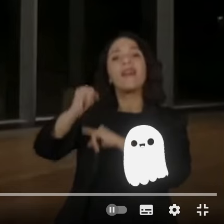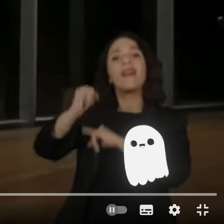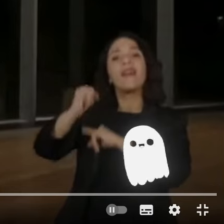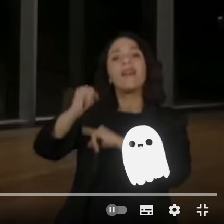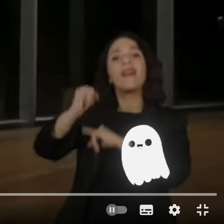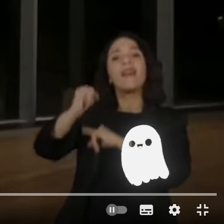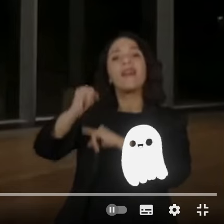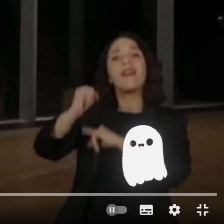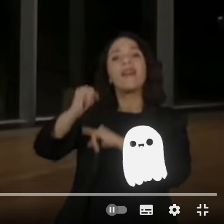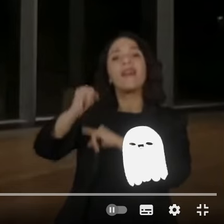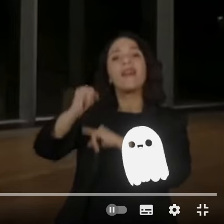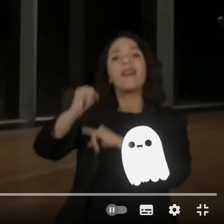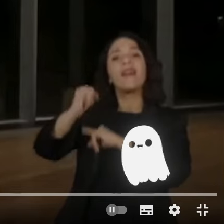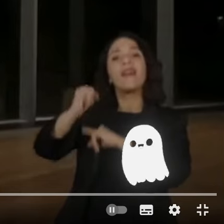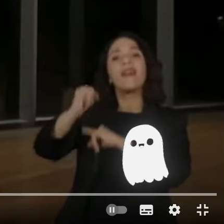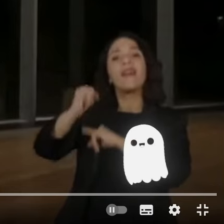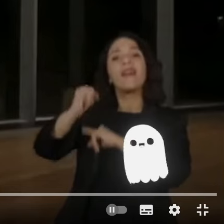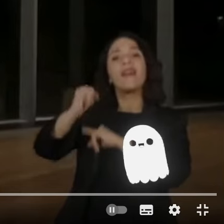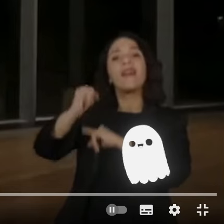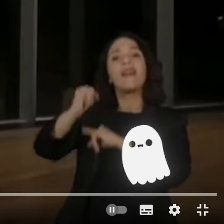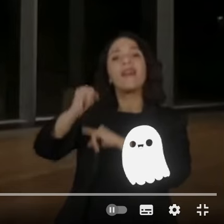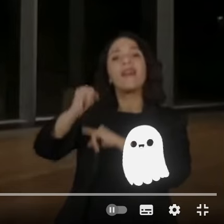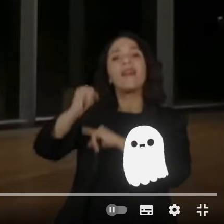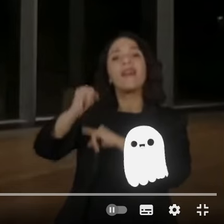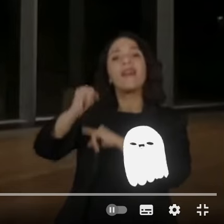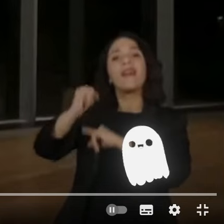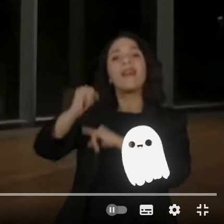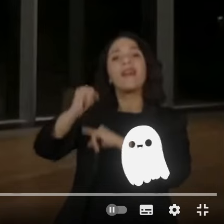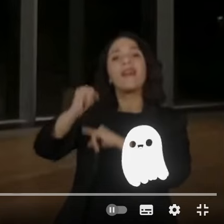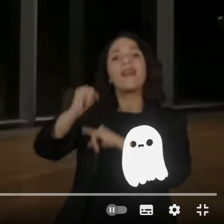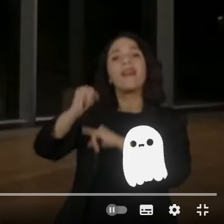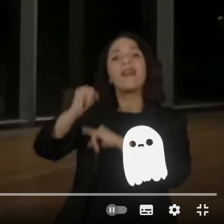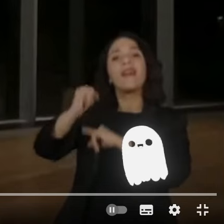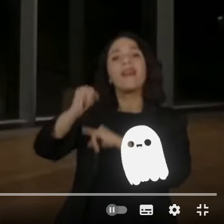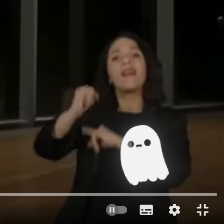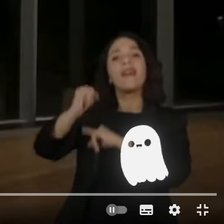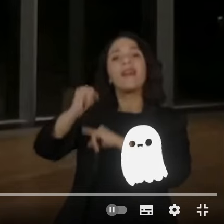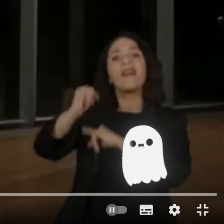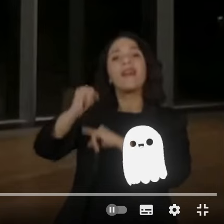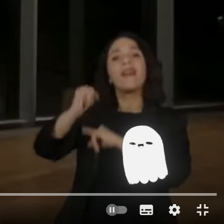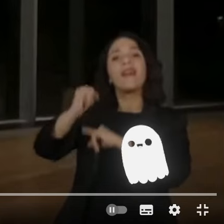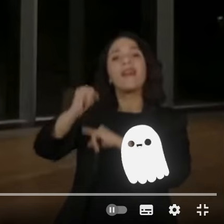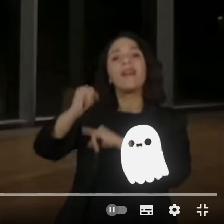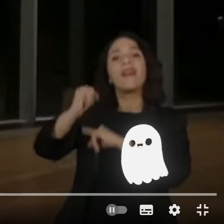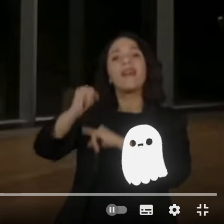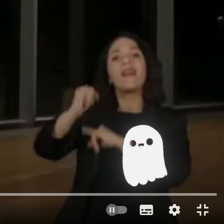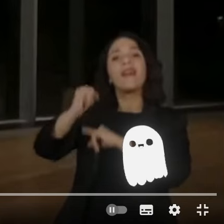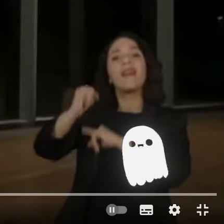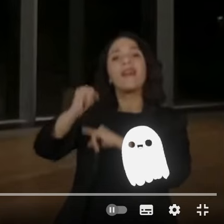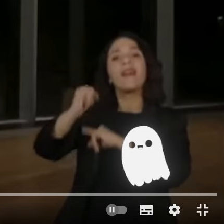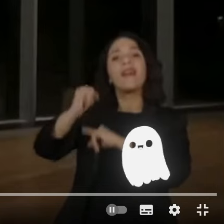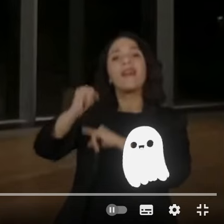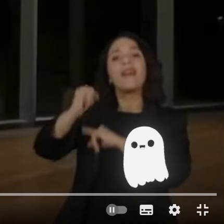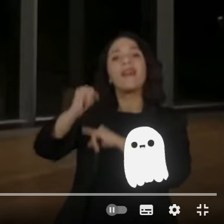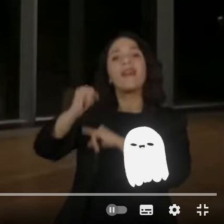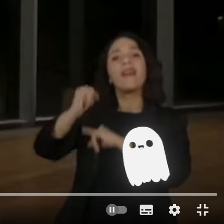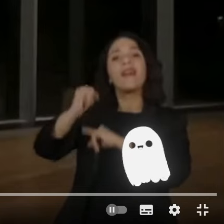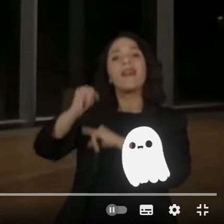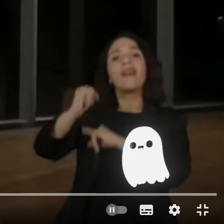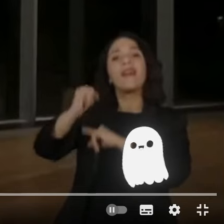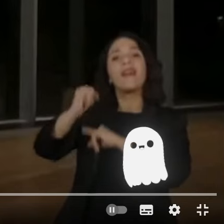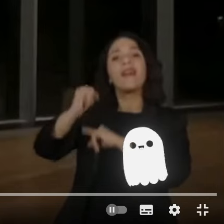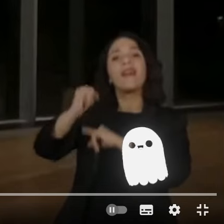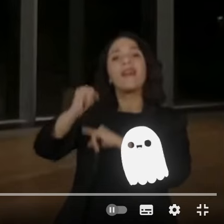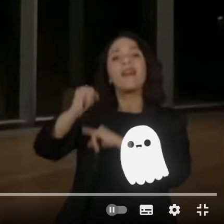hein? Mano, o Gabriel, que foi o guri que eu joguei a cadeira e a mesa, nunca mais se incomodou. Não